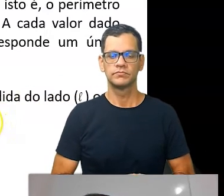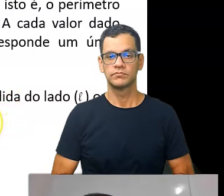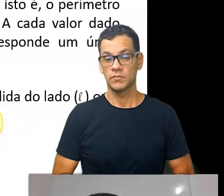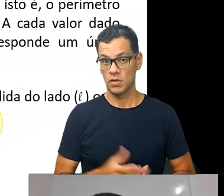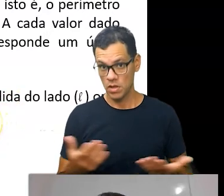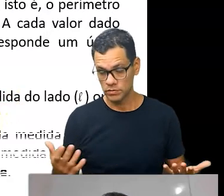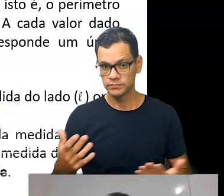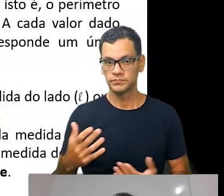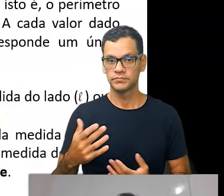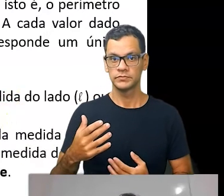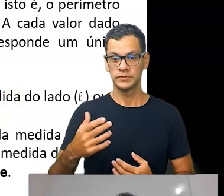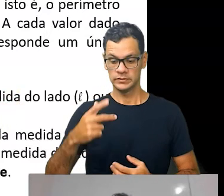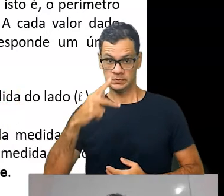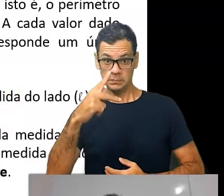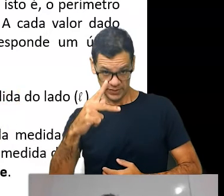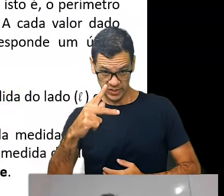medida do lado.